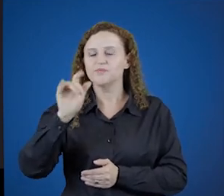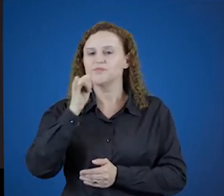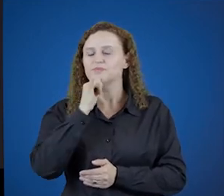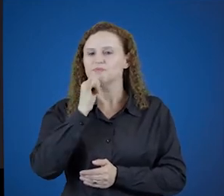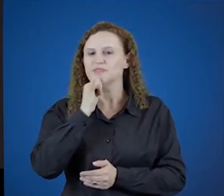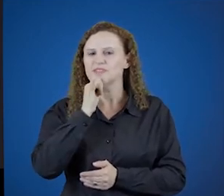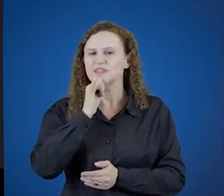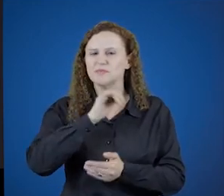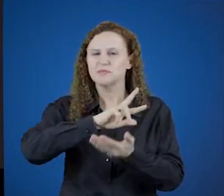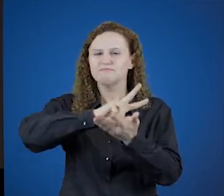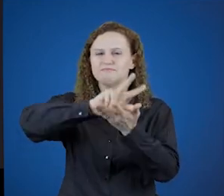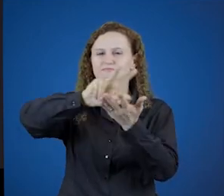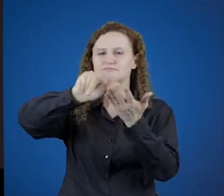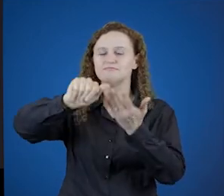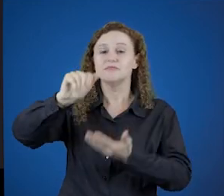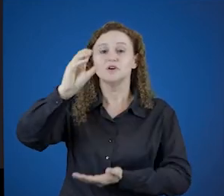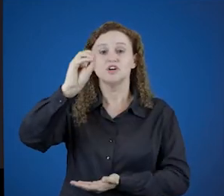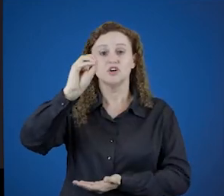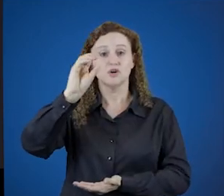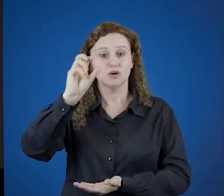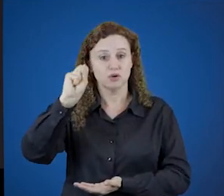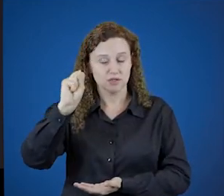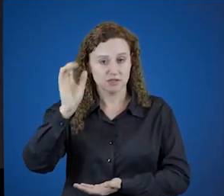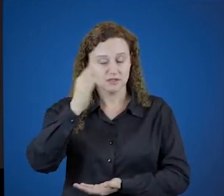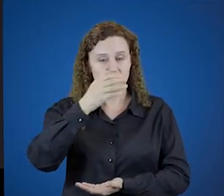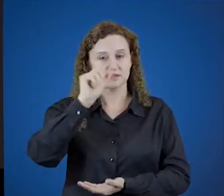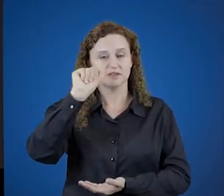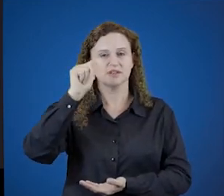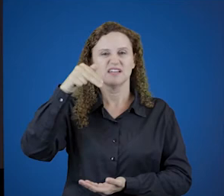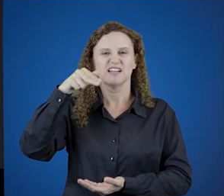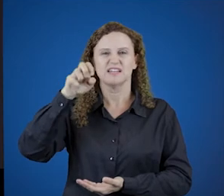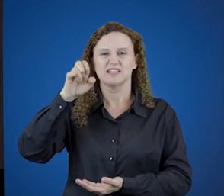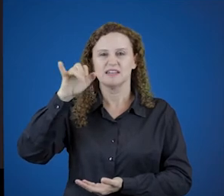plural os anéis ano Li